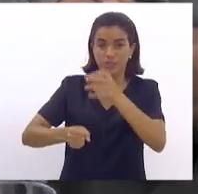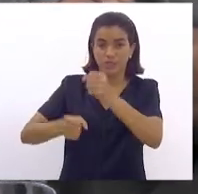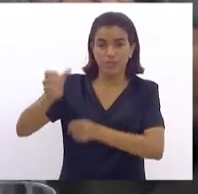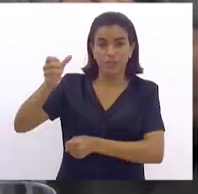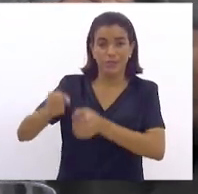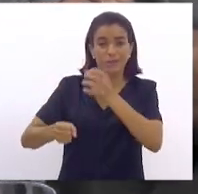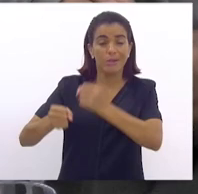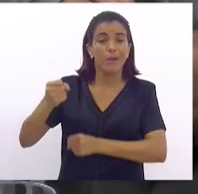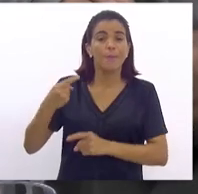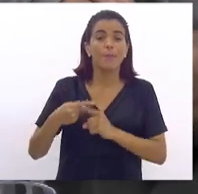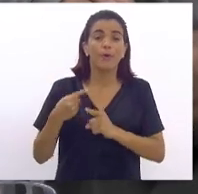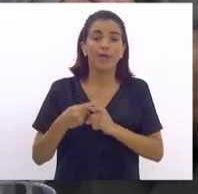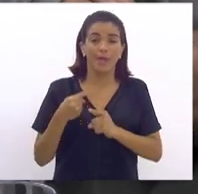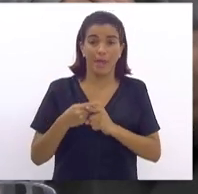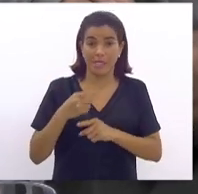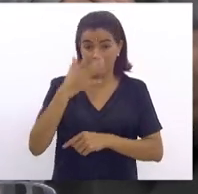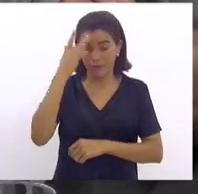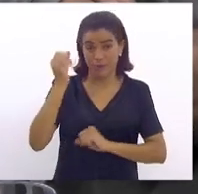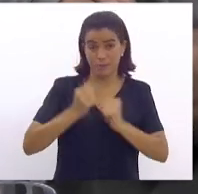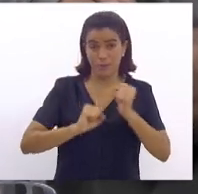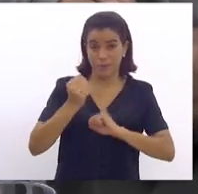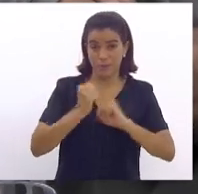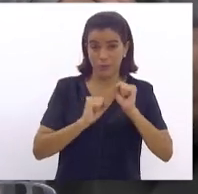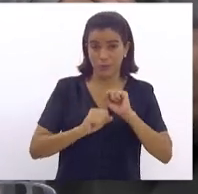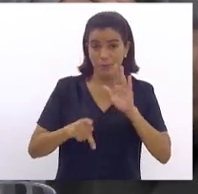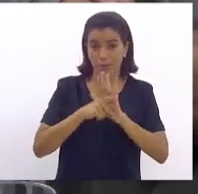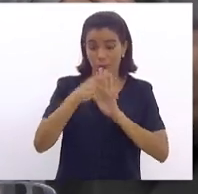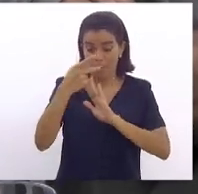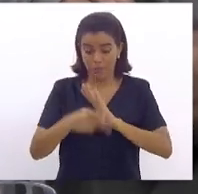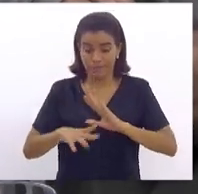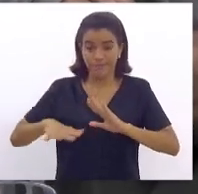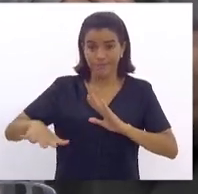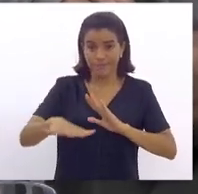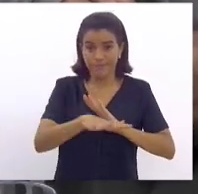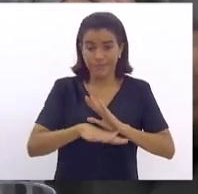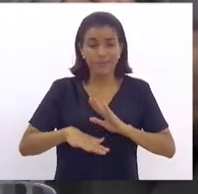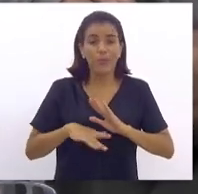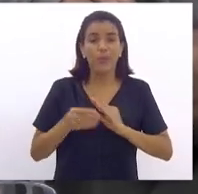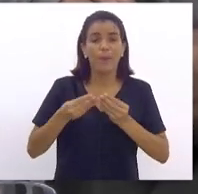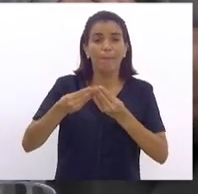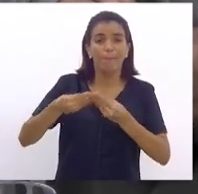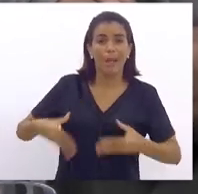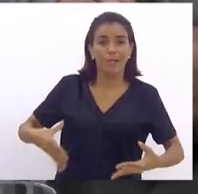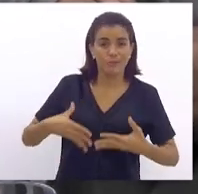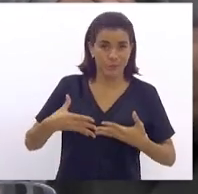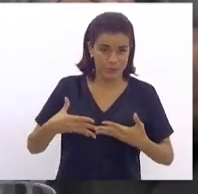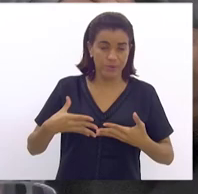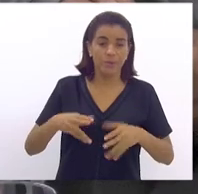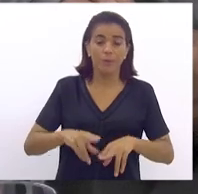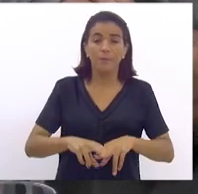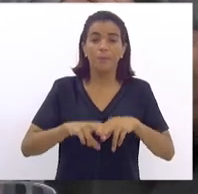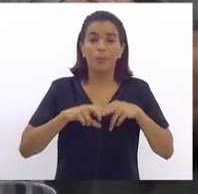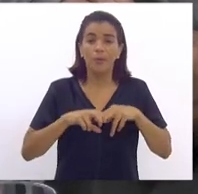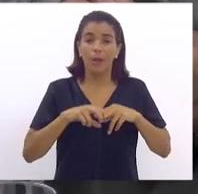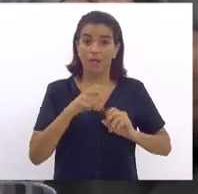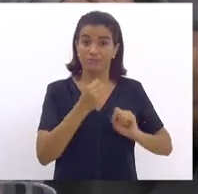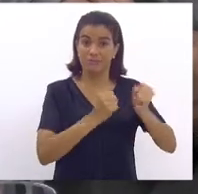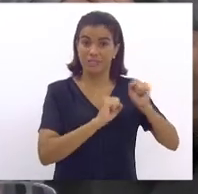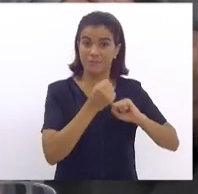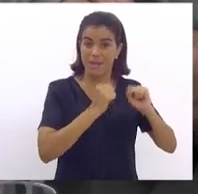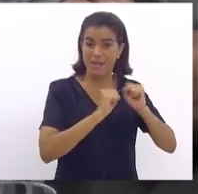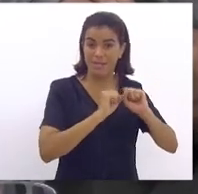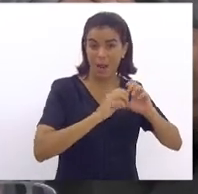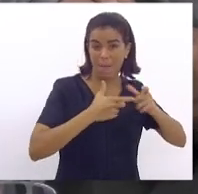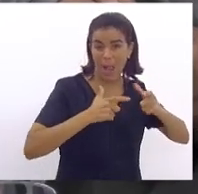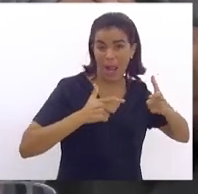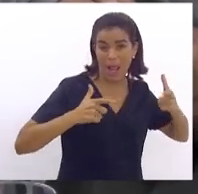os produtores locais estavam tendo perdas significativas, visto que os grandes